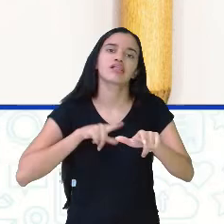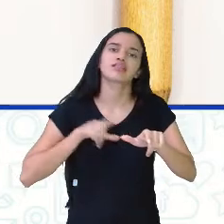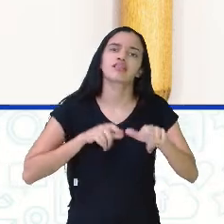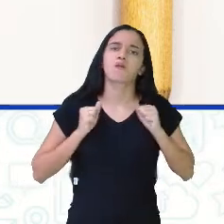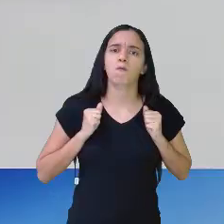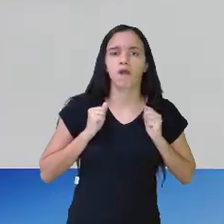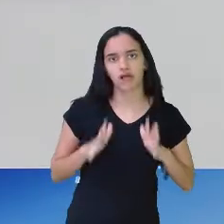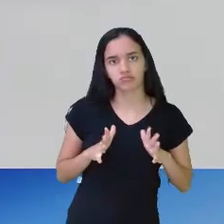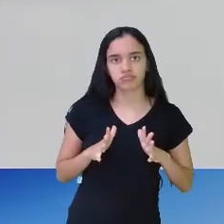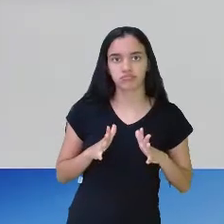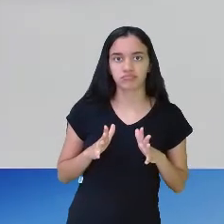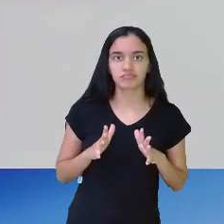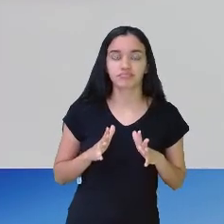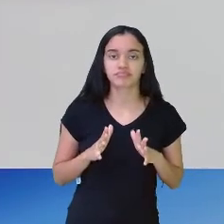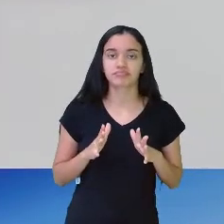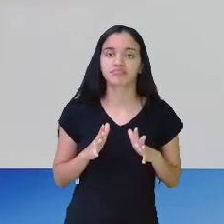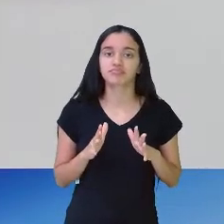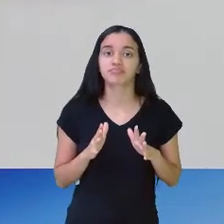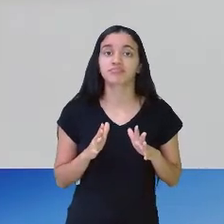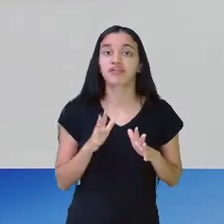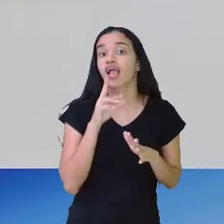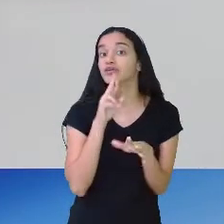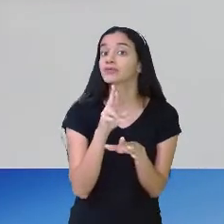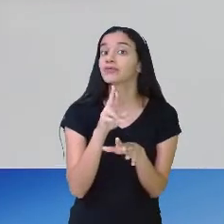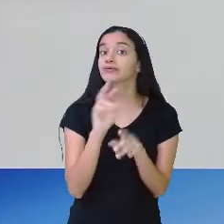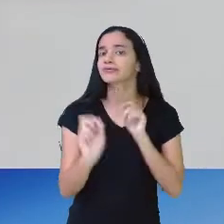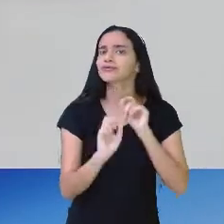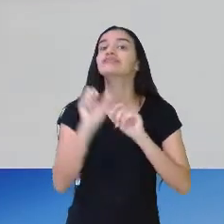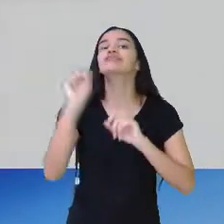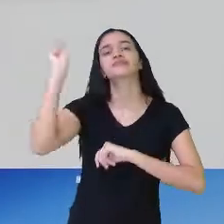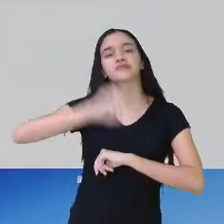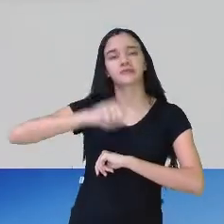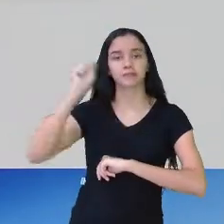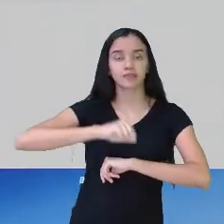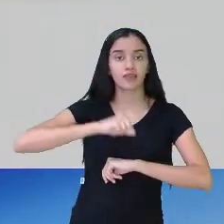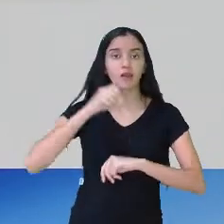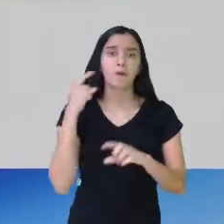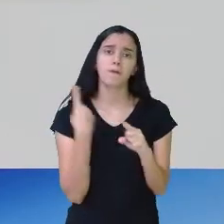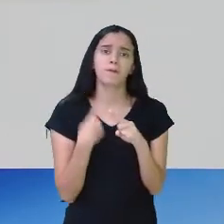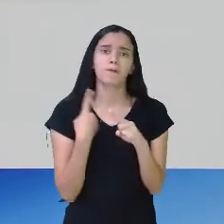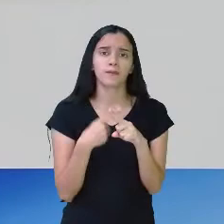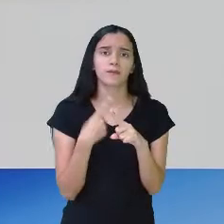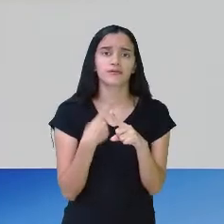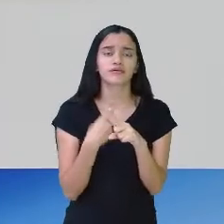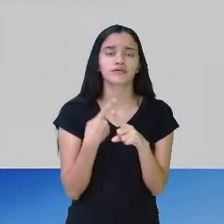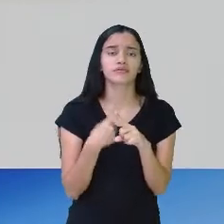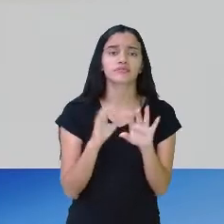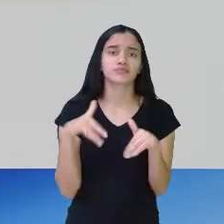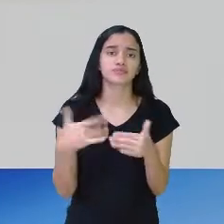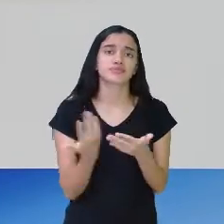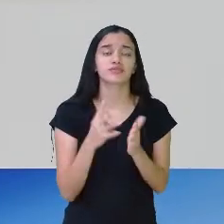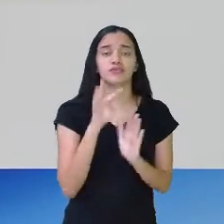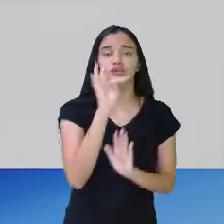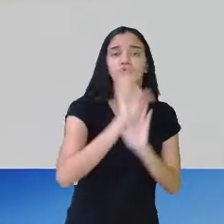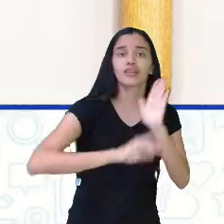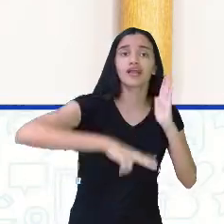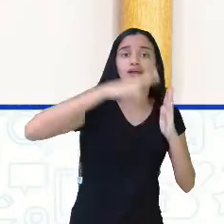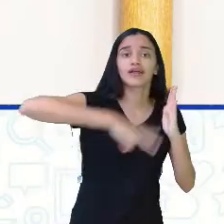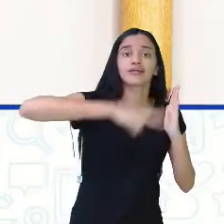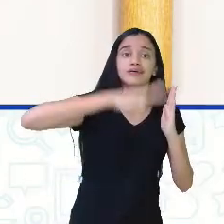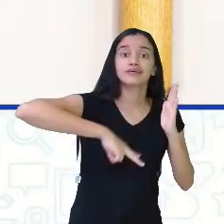ação? A resposta é sim. Por quê? O texto lido faz parte do